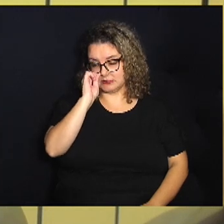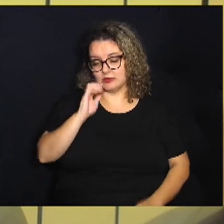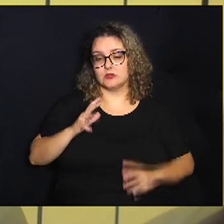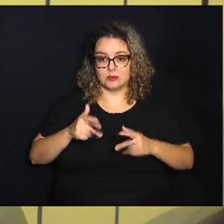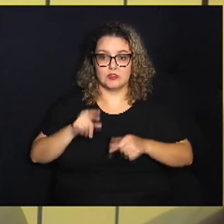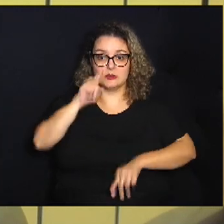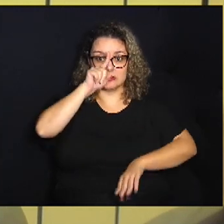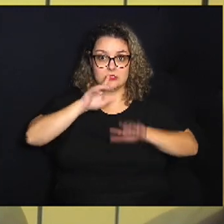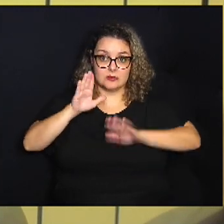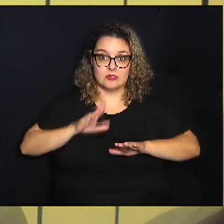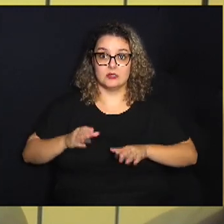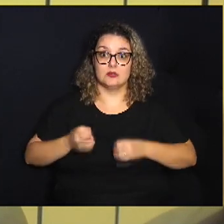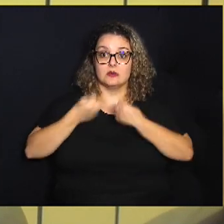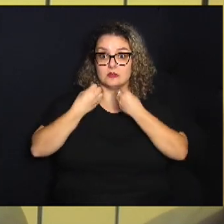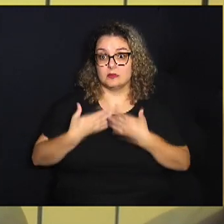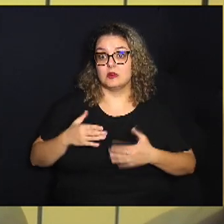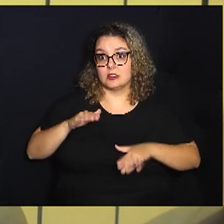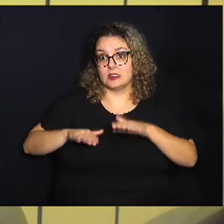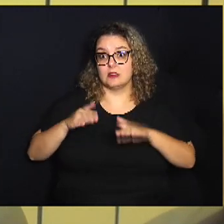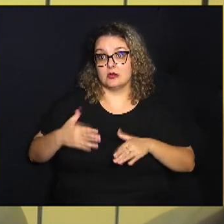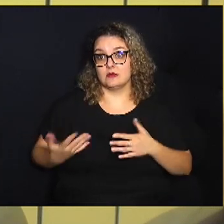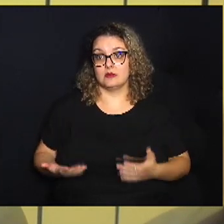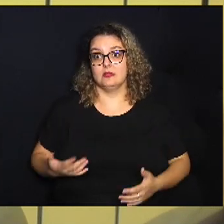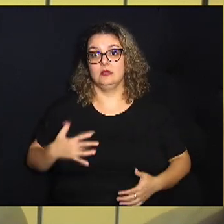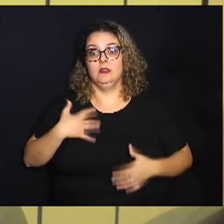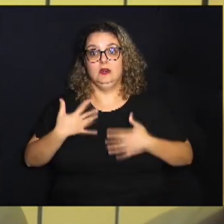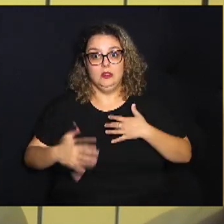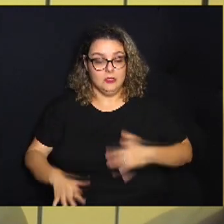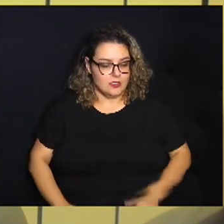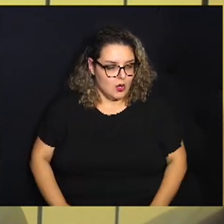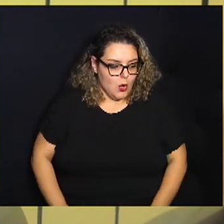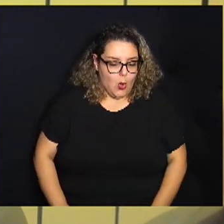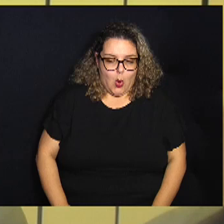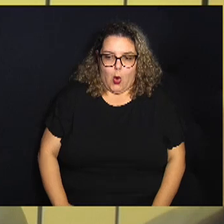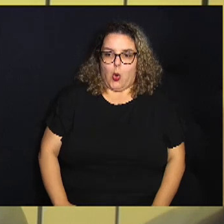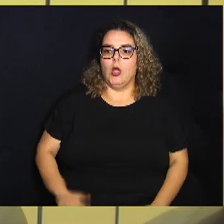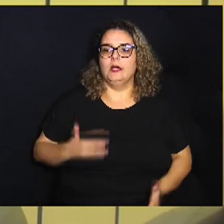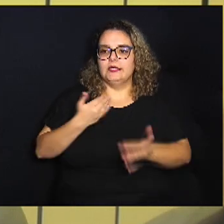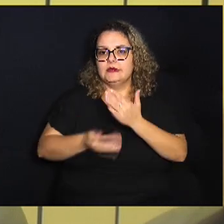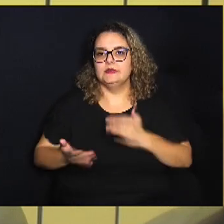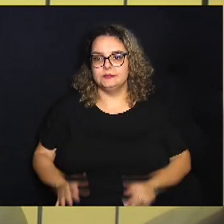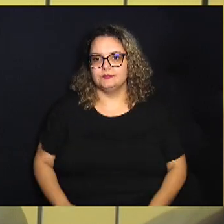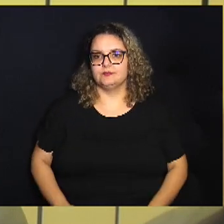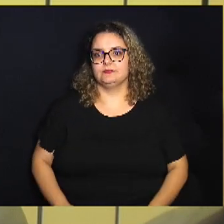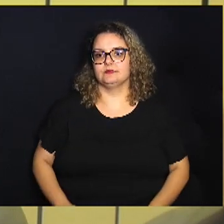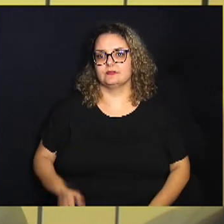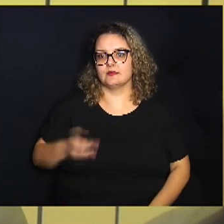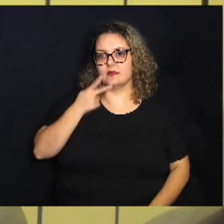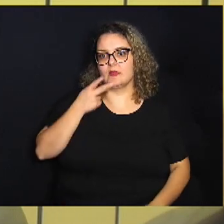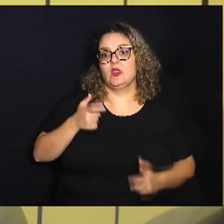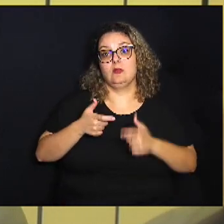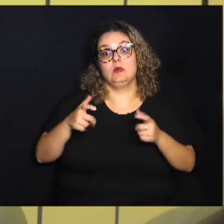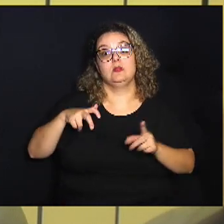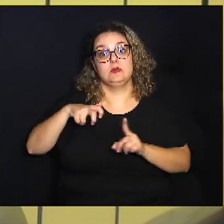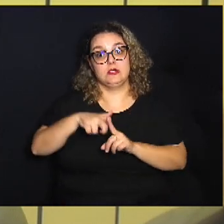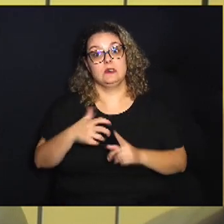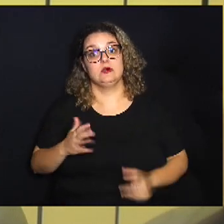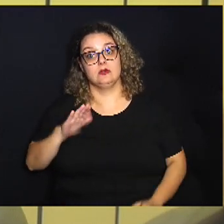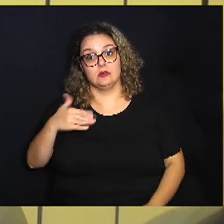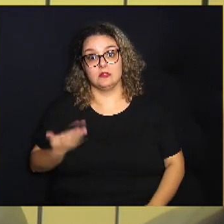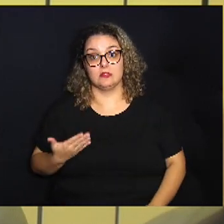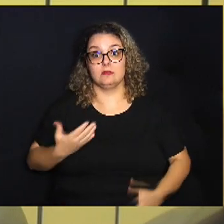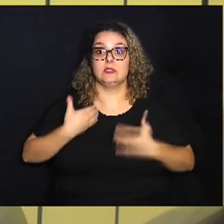cuidados, tem que estar bem para isso. Porque, às vezes, quando a gente está muito afogado, dá aquela... Você perde um pouco, né? Eu falo que os maiores acidentes acontecem quando você está